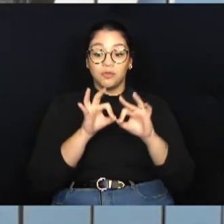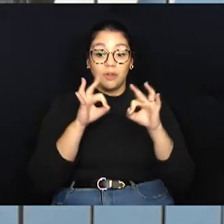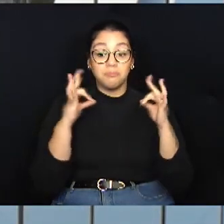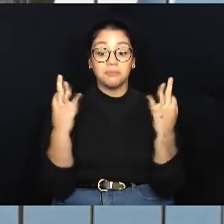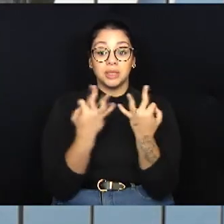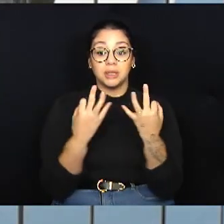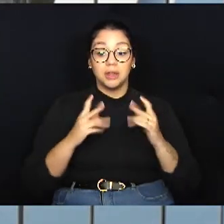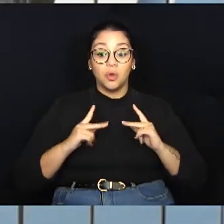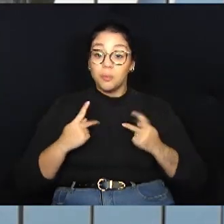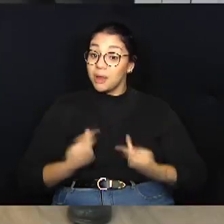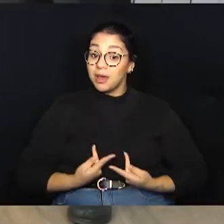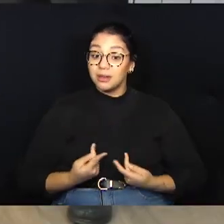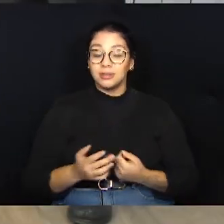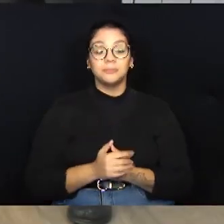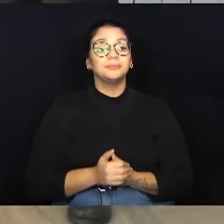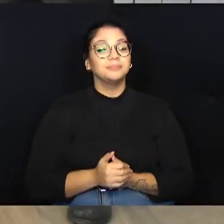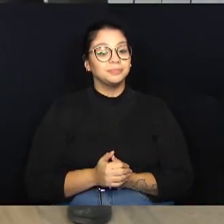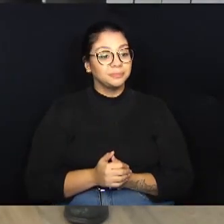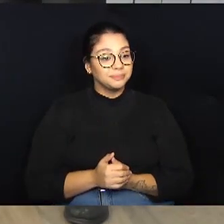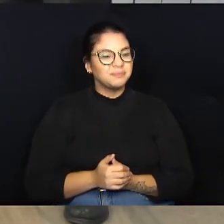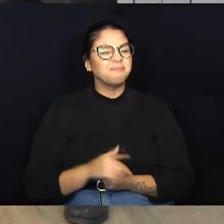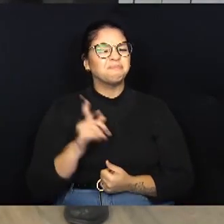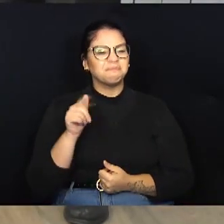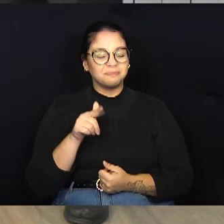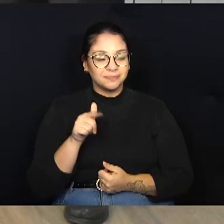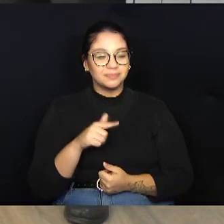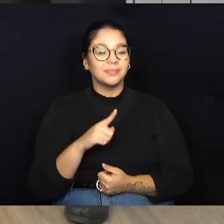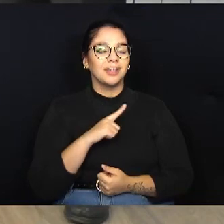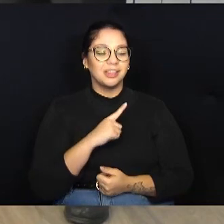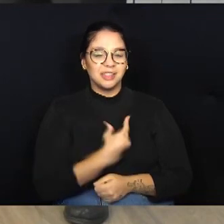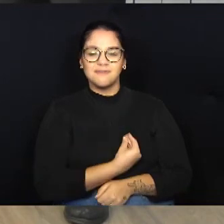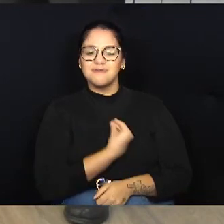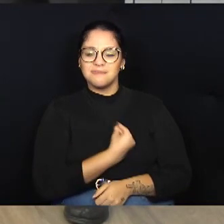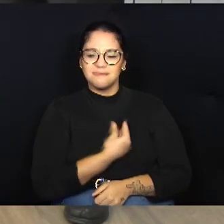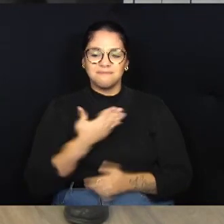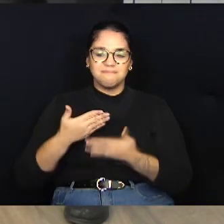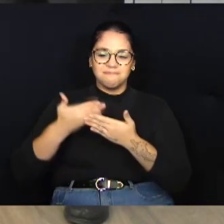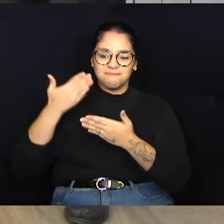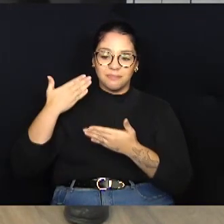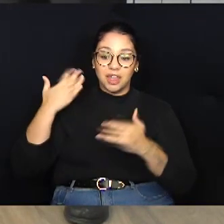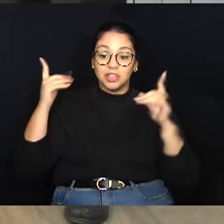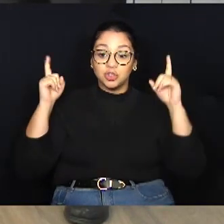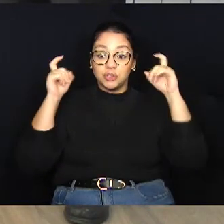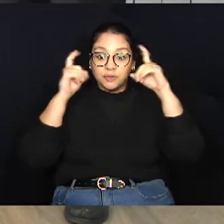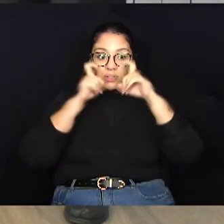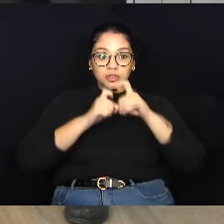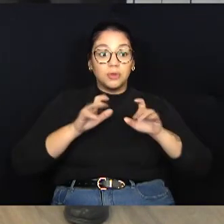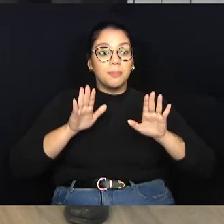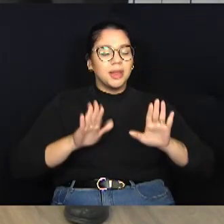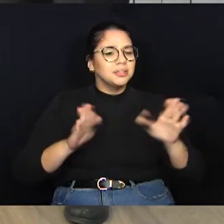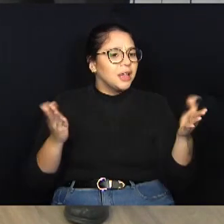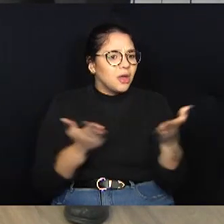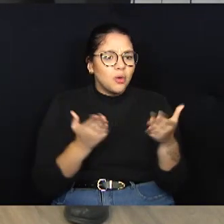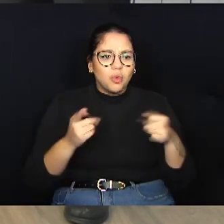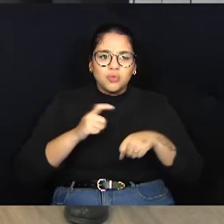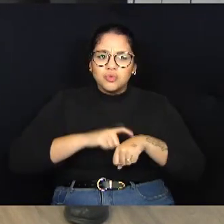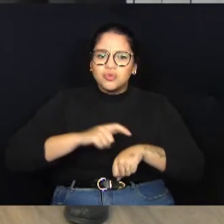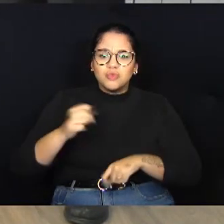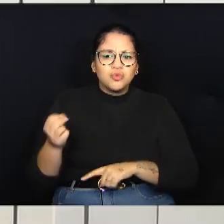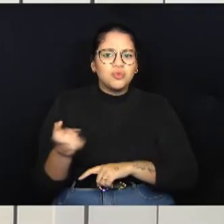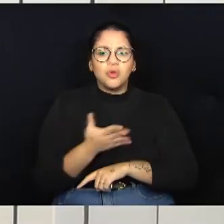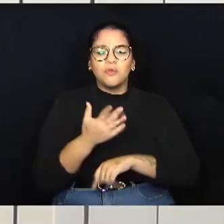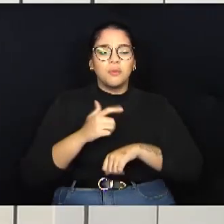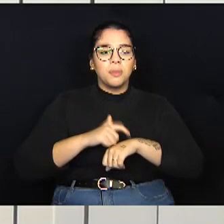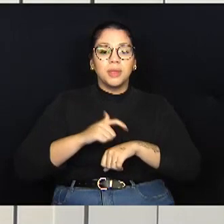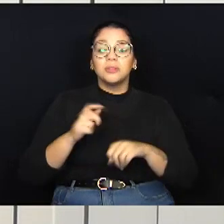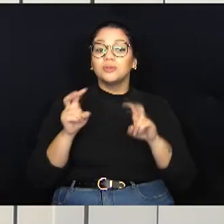humana. É isso, passamos por esse passado difícil, mas agora um novo momento. Vereador, falando sobre